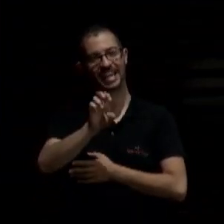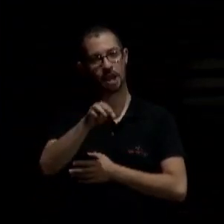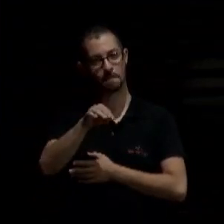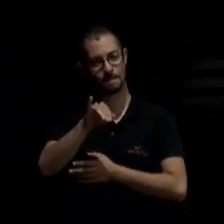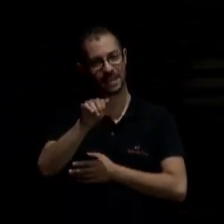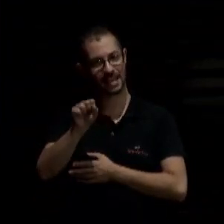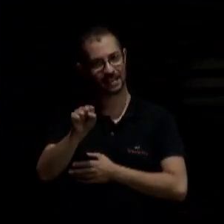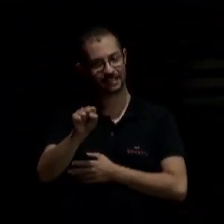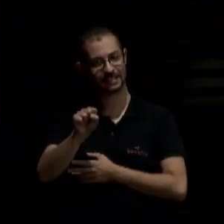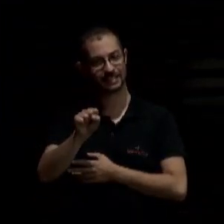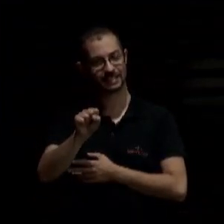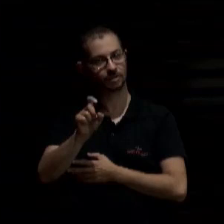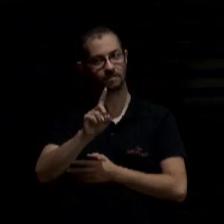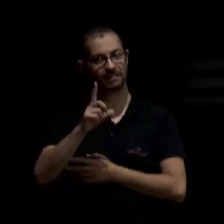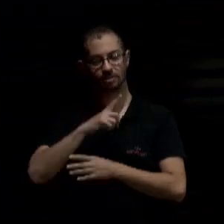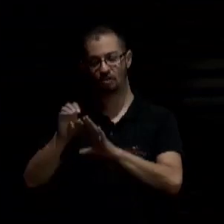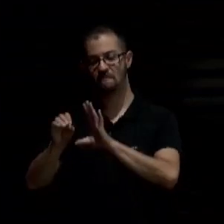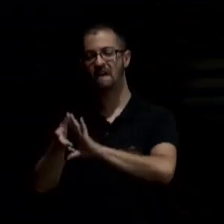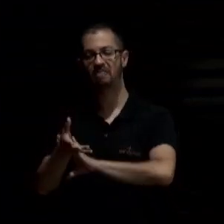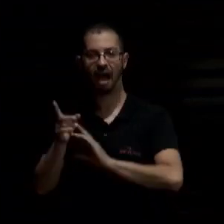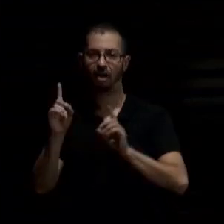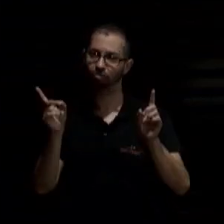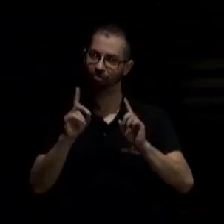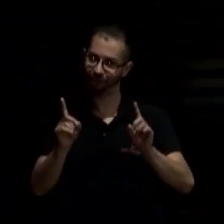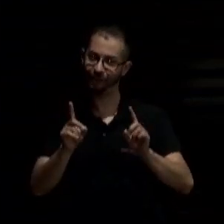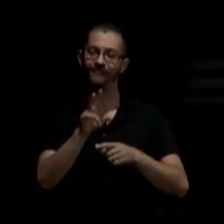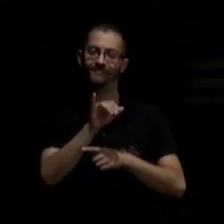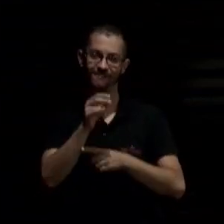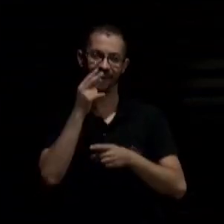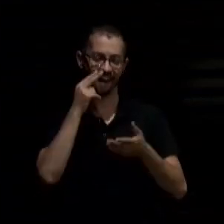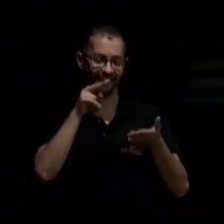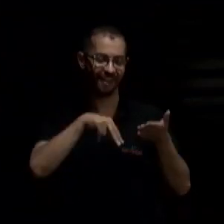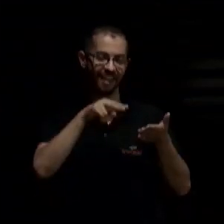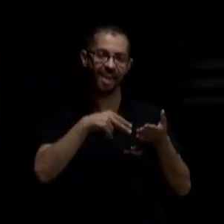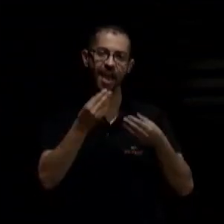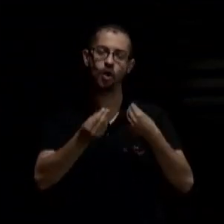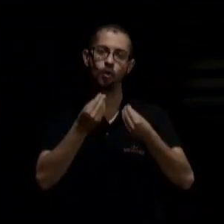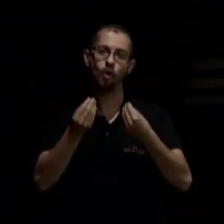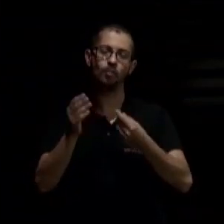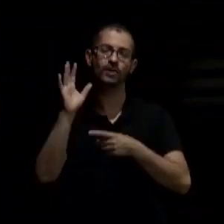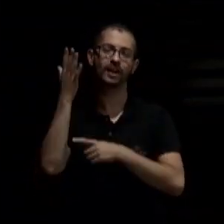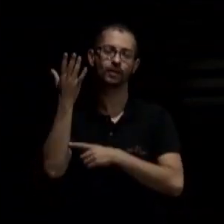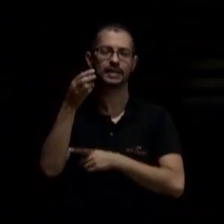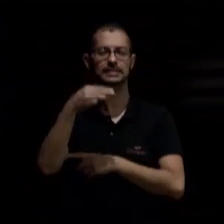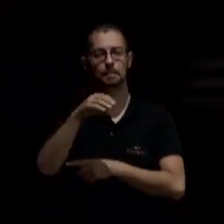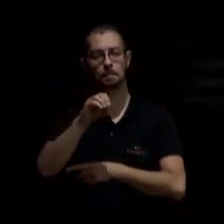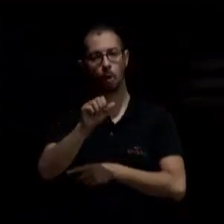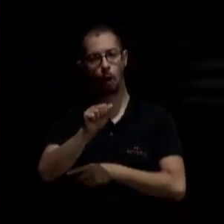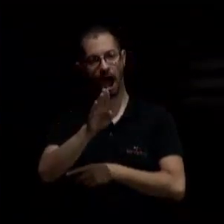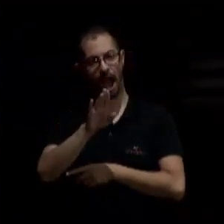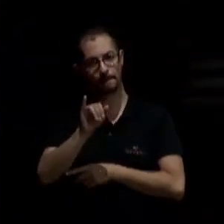para 48 de Jeremias. Vai ler por que Moabe